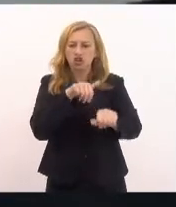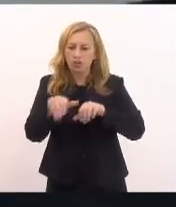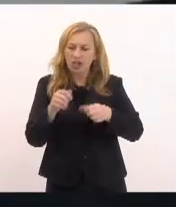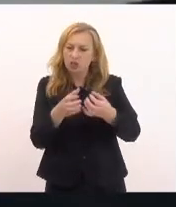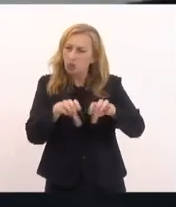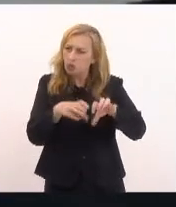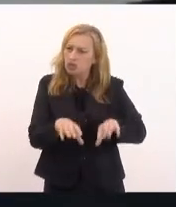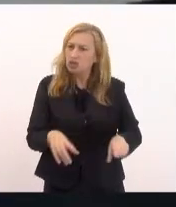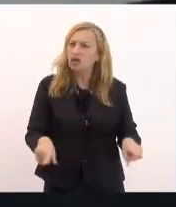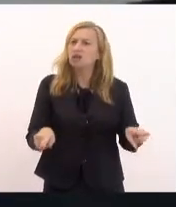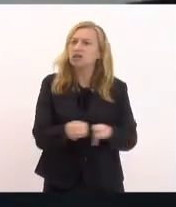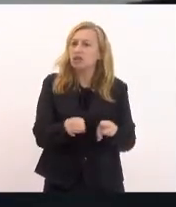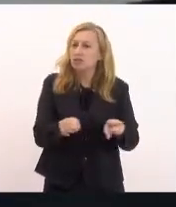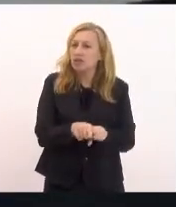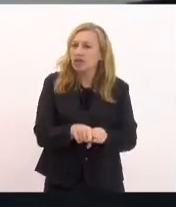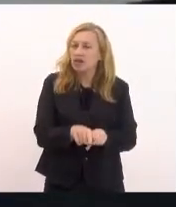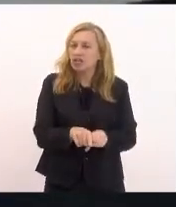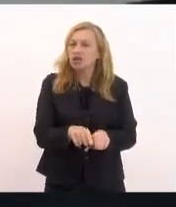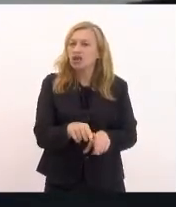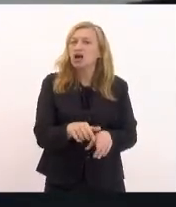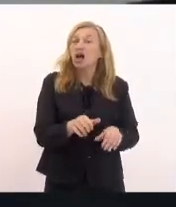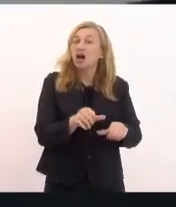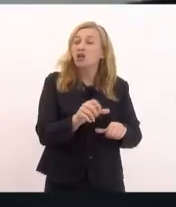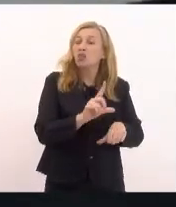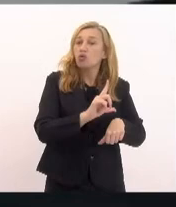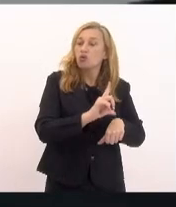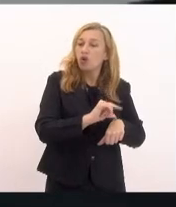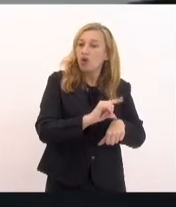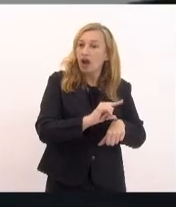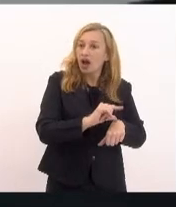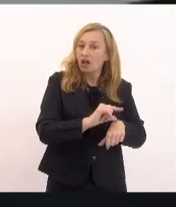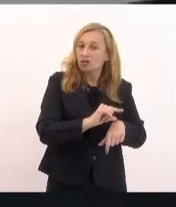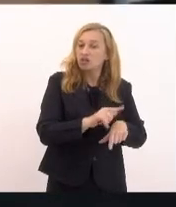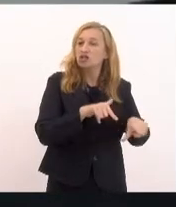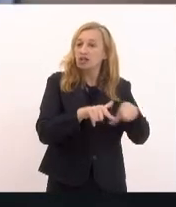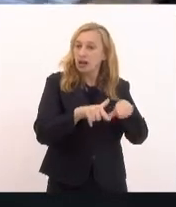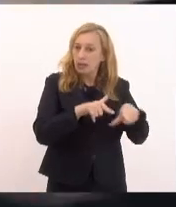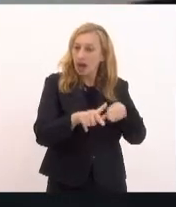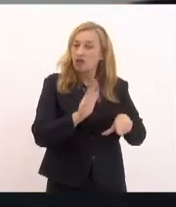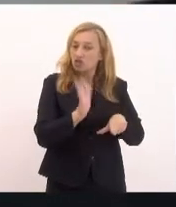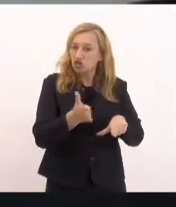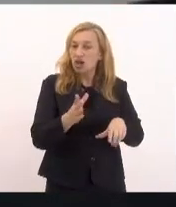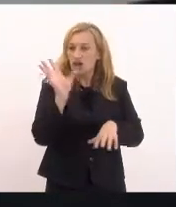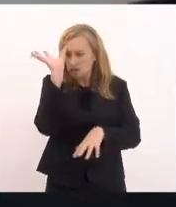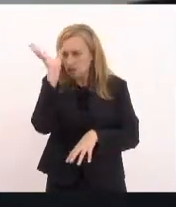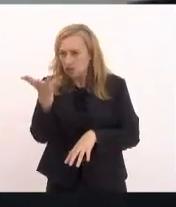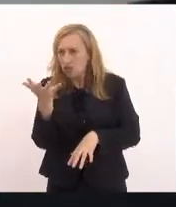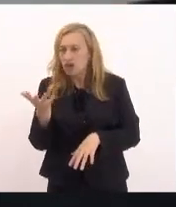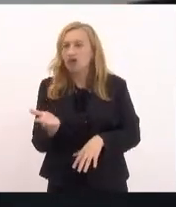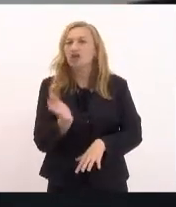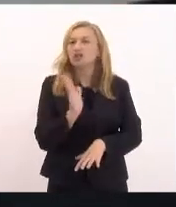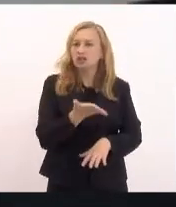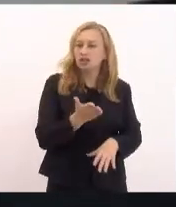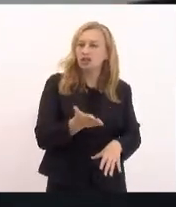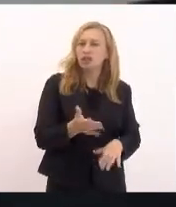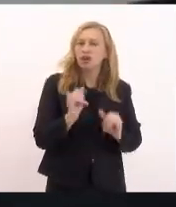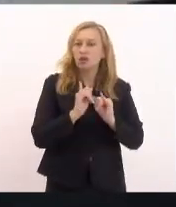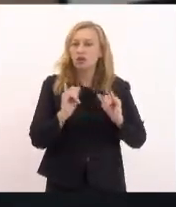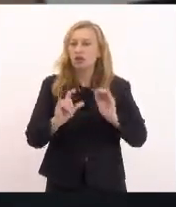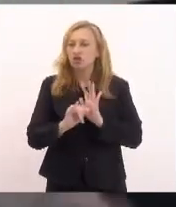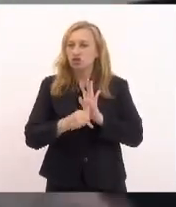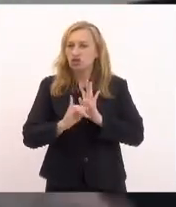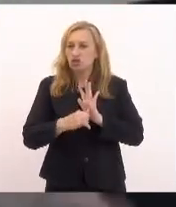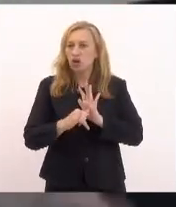temos que resolver a migração de 16 para 30 horas, que já é lei estadual, temos que resolver, afinal de contas, a publicação do edital do novo